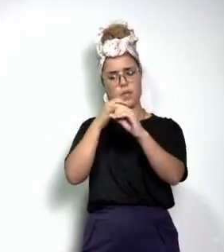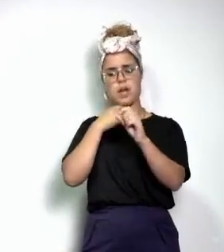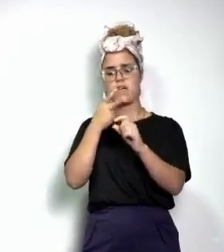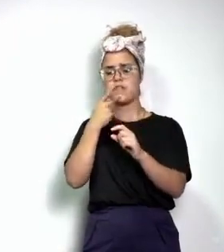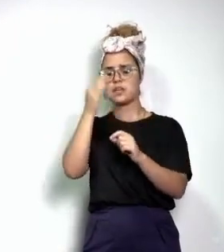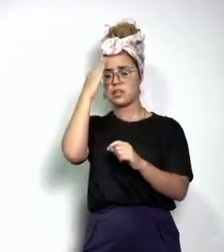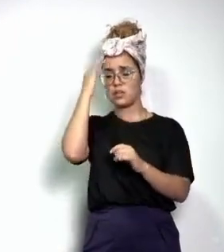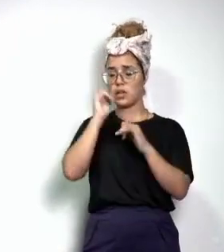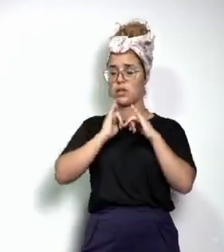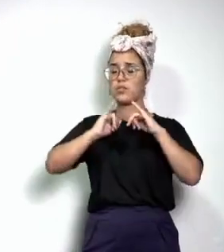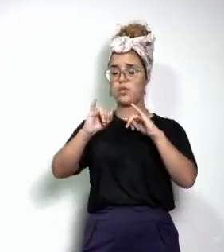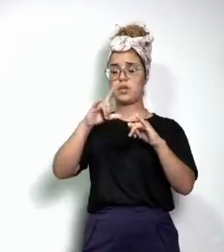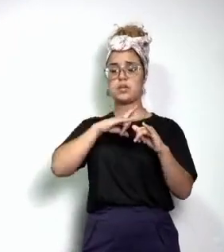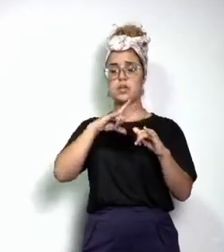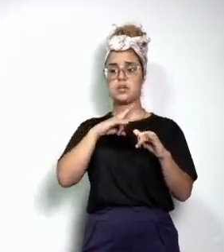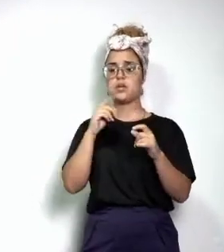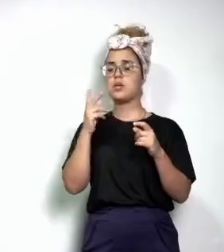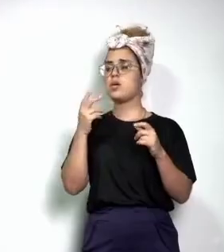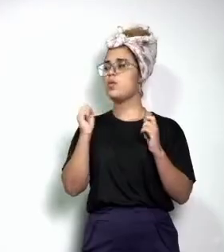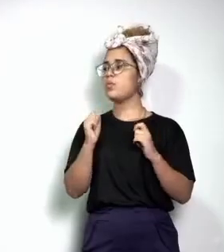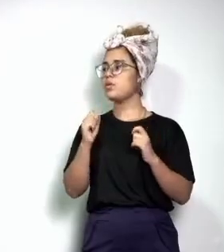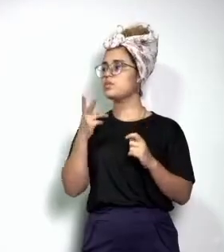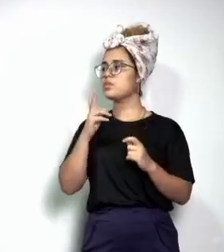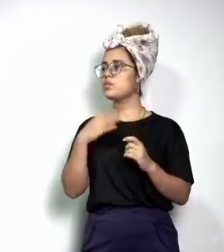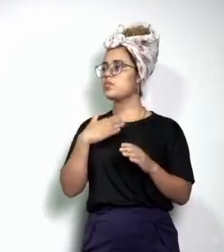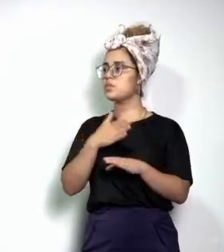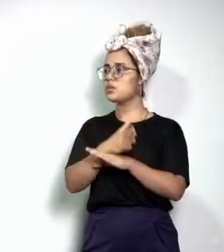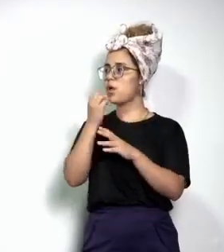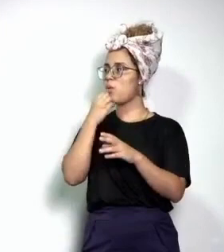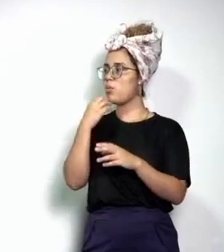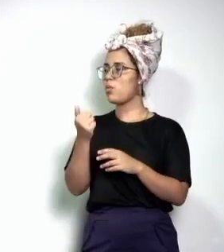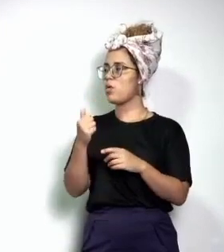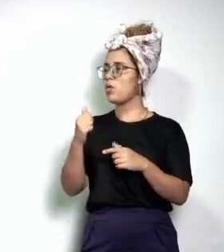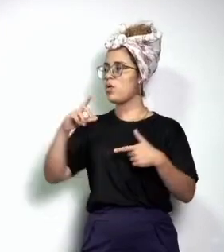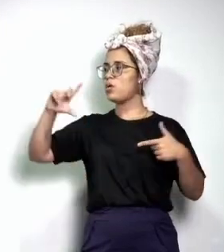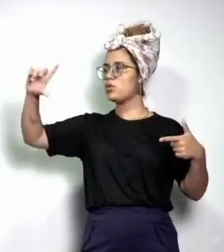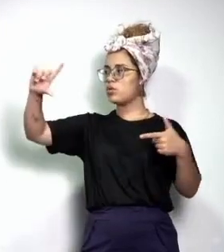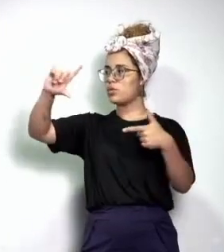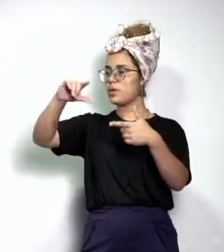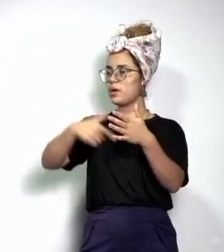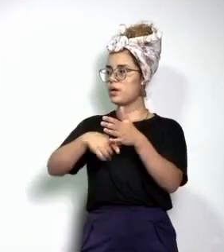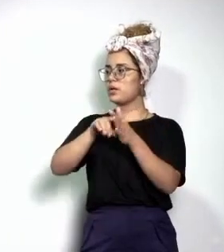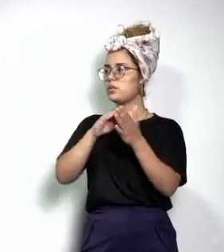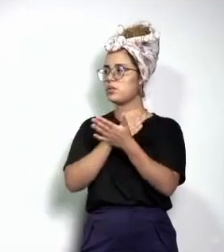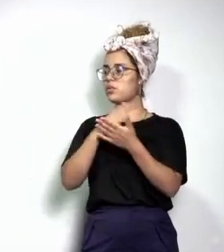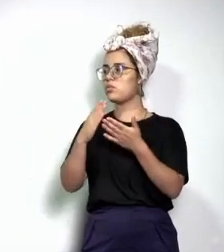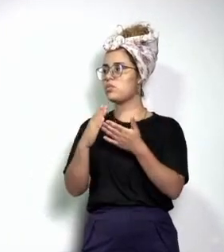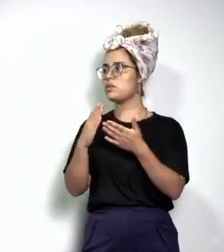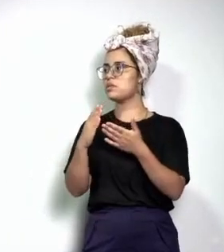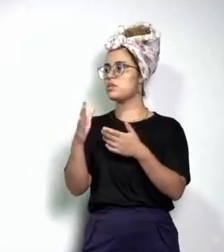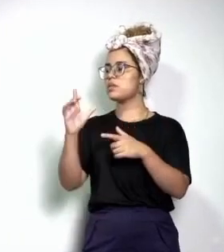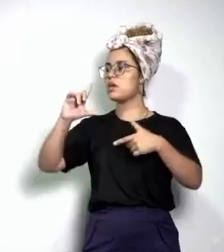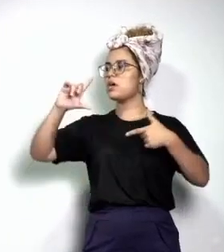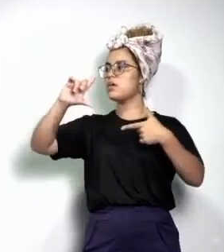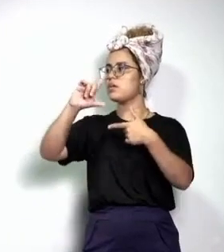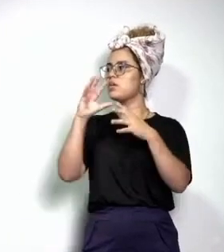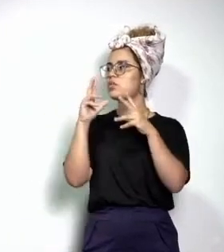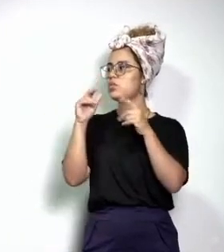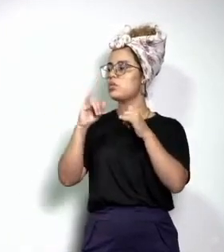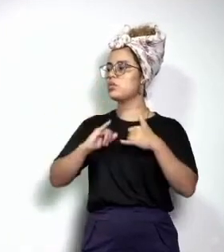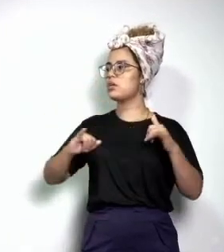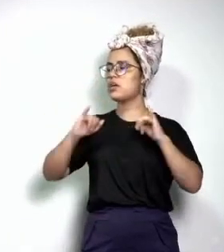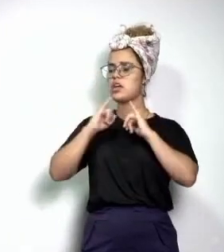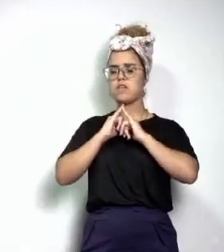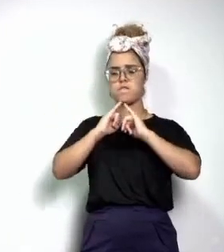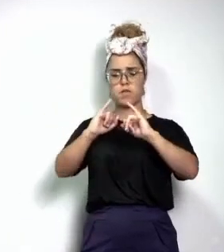claquete tenda sempre a ocupar boa parte do enquadramento antes de começar a cena, porque aí a gente deixa todas as informações